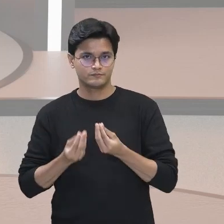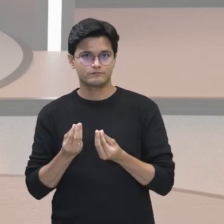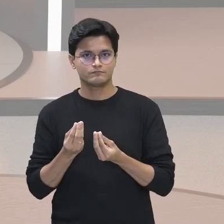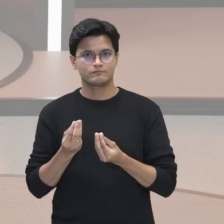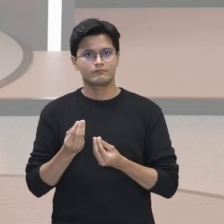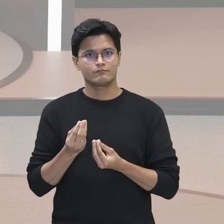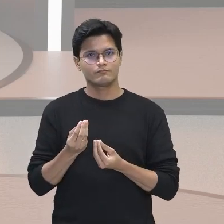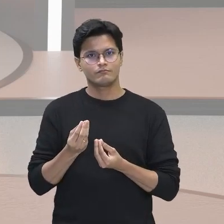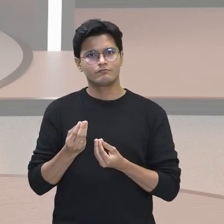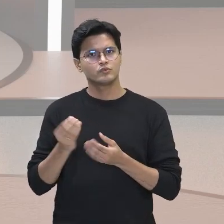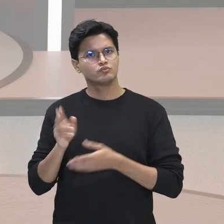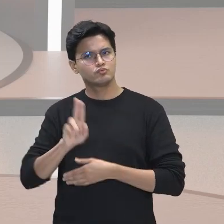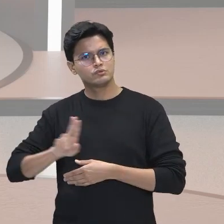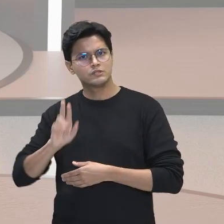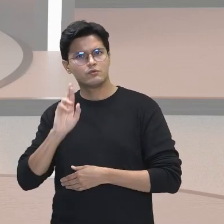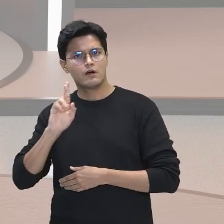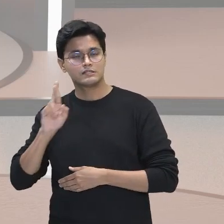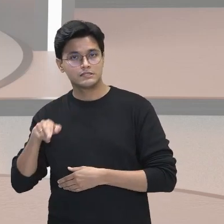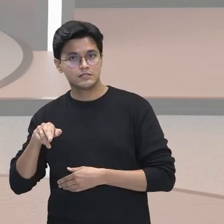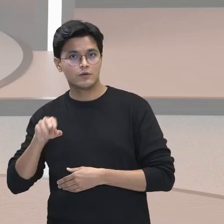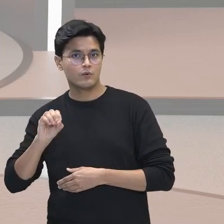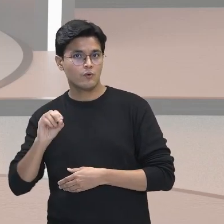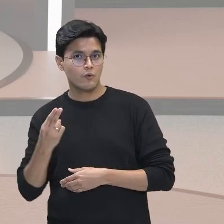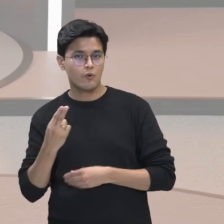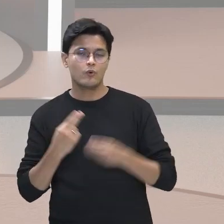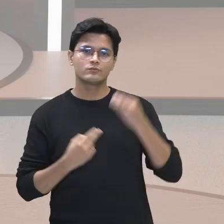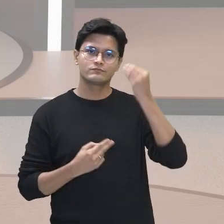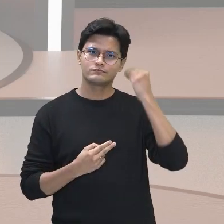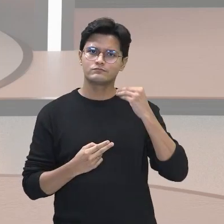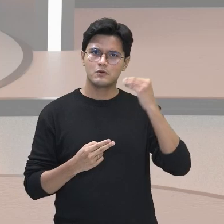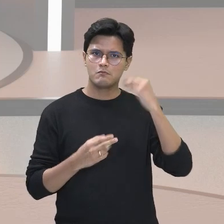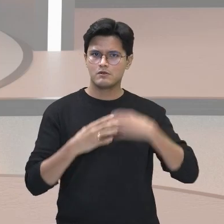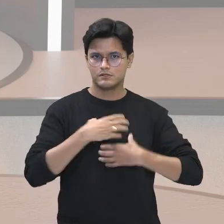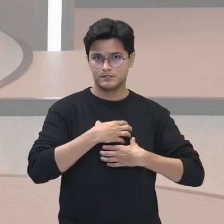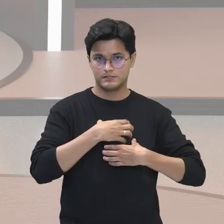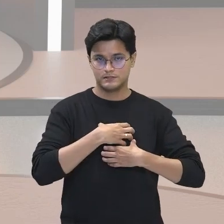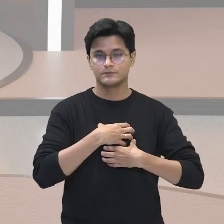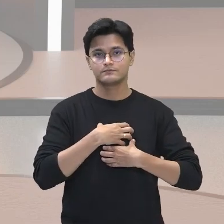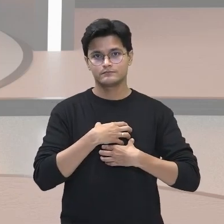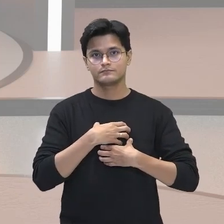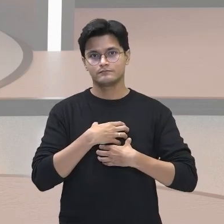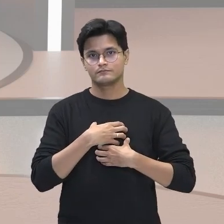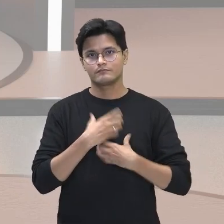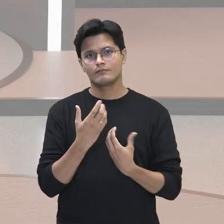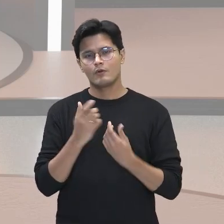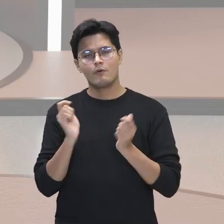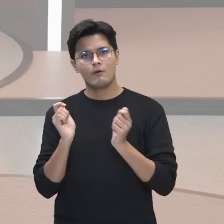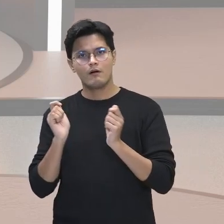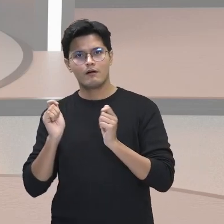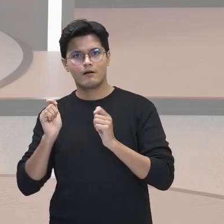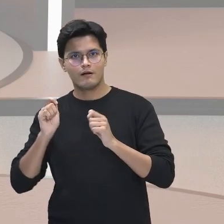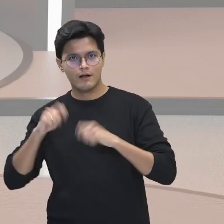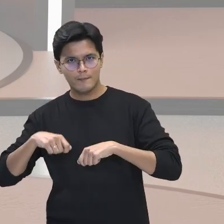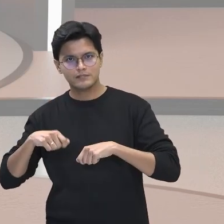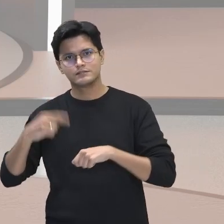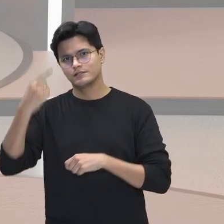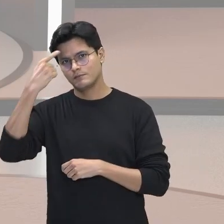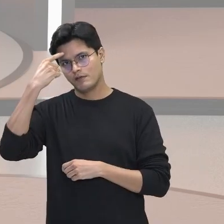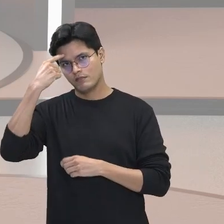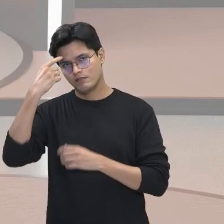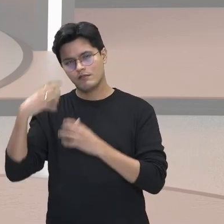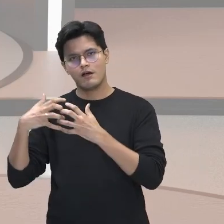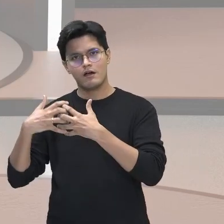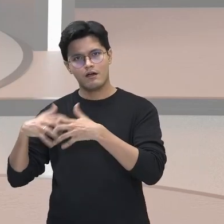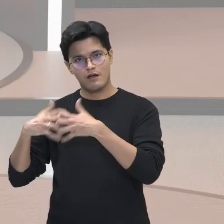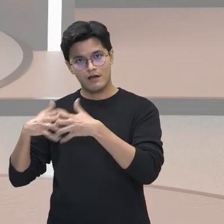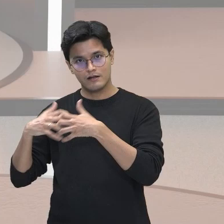da nossa razão ou vem da nossa sensação? Né? Vem daquela nossa capacidade de pensamento,